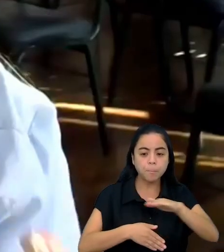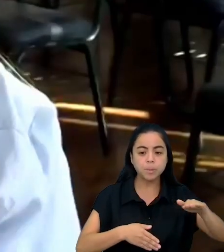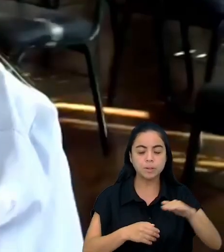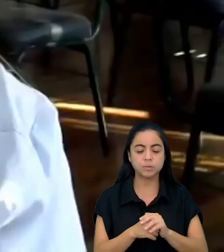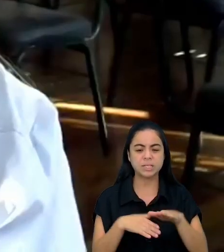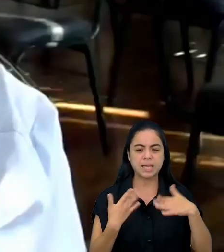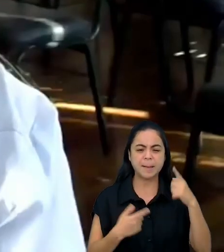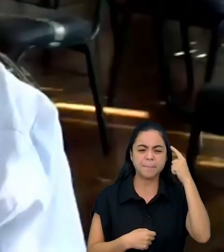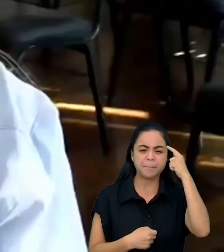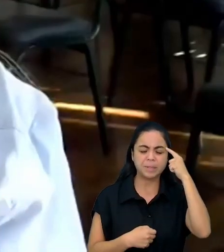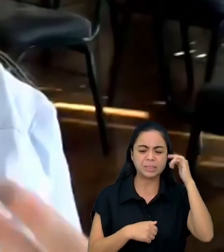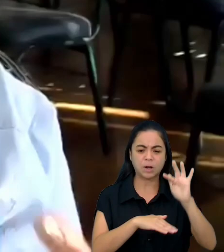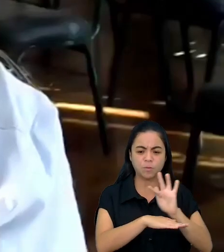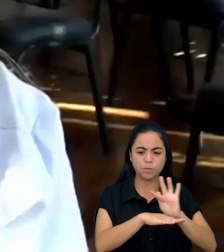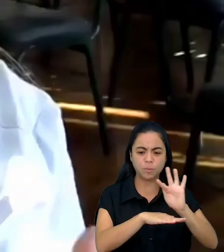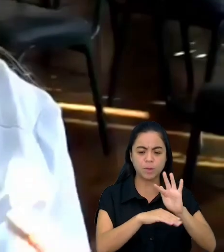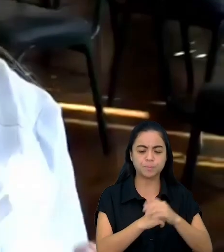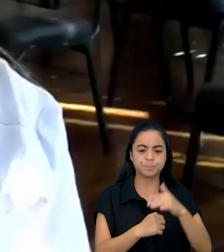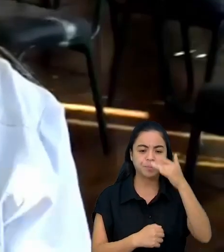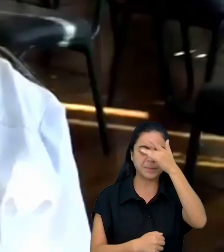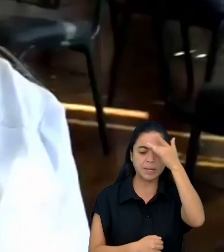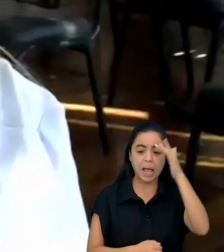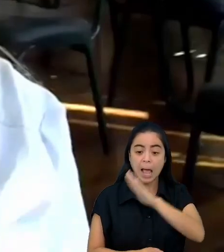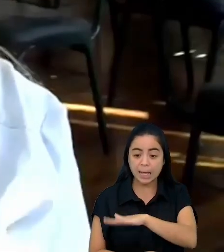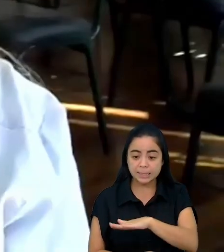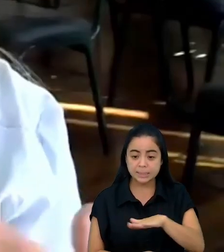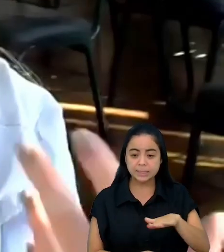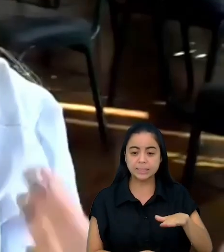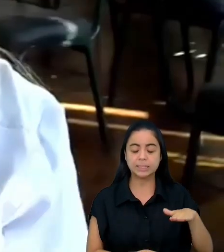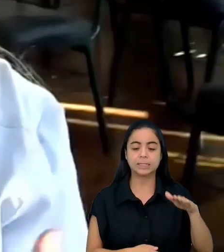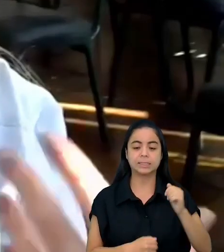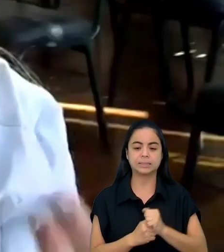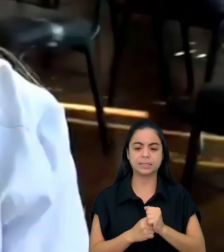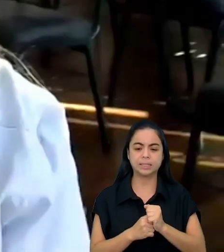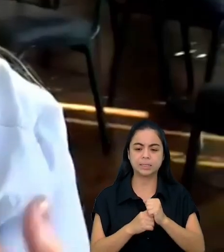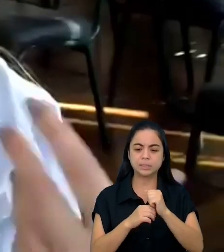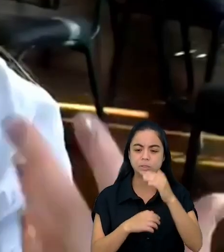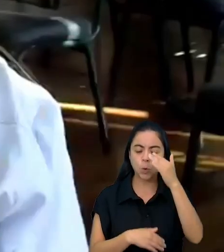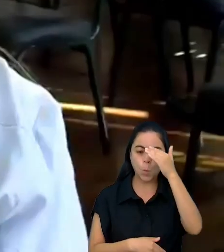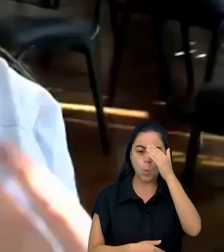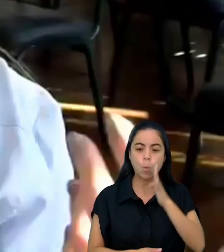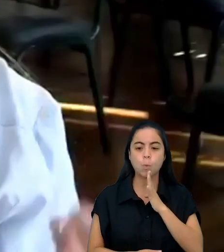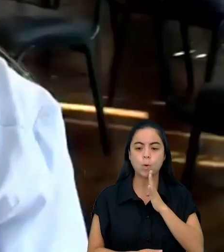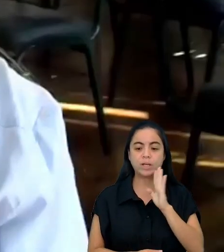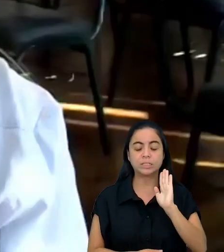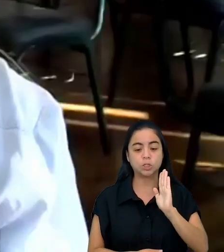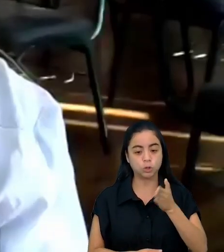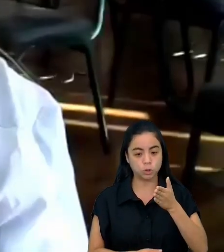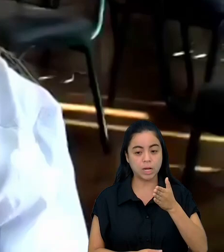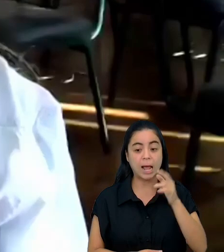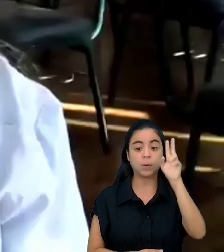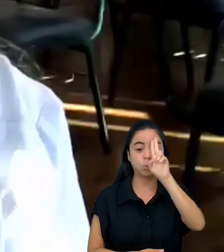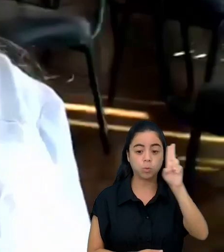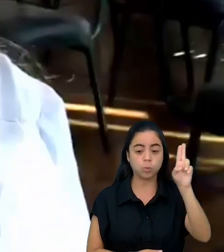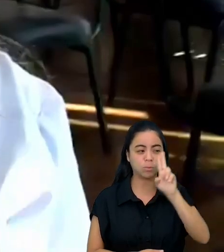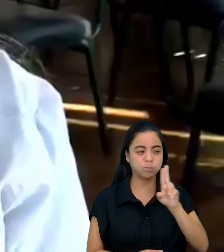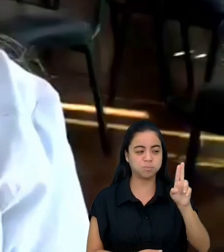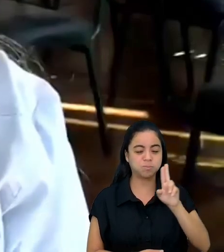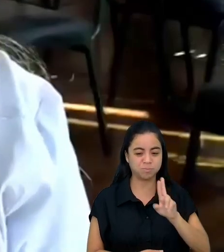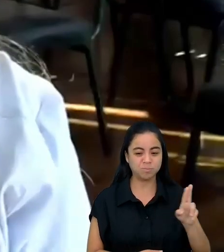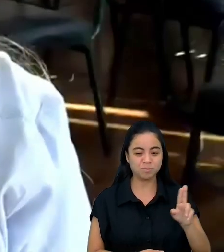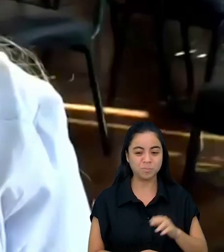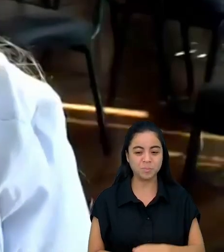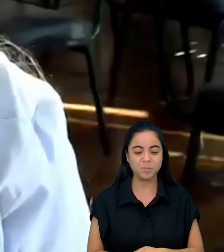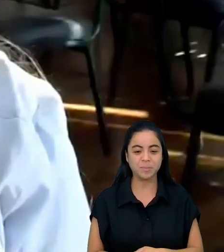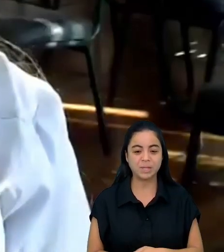de dedução formal, as crianças já reconhecem, já analisam, já nomeiam, né? E